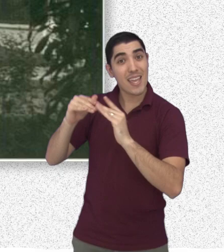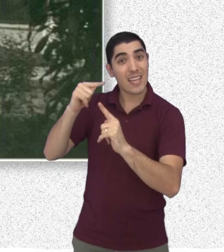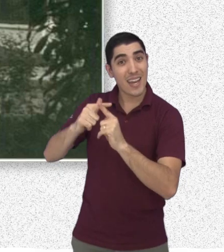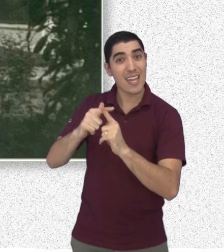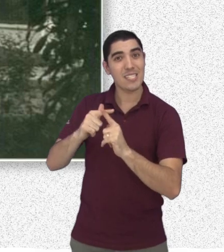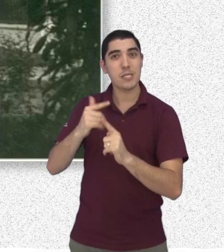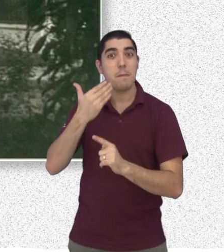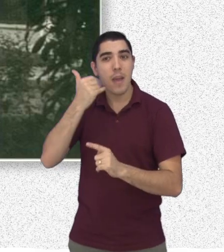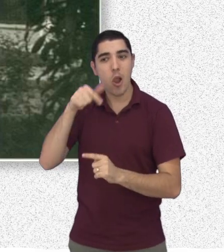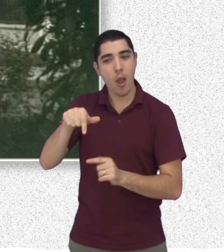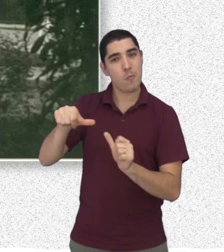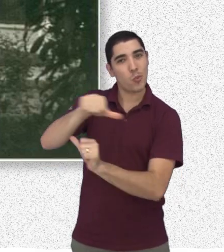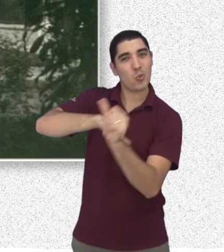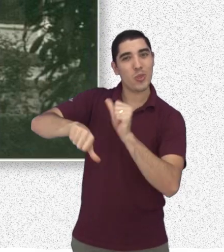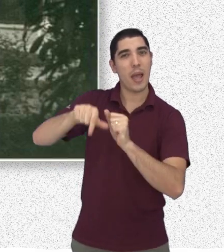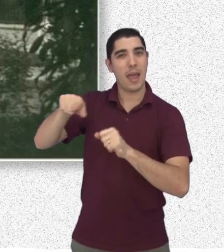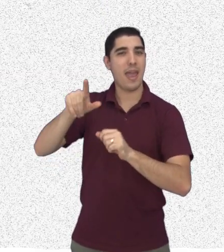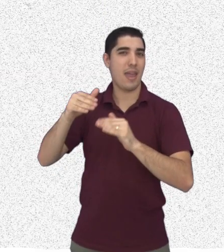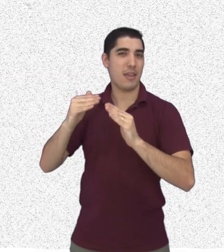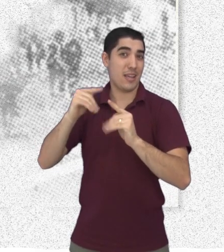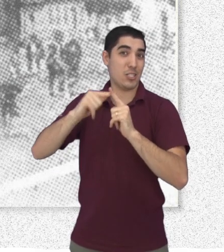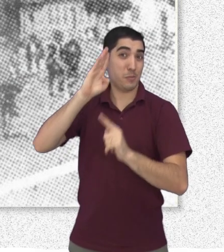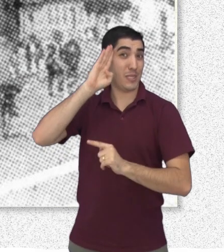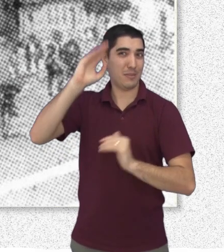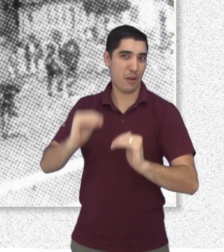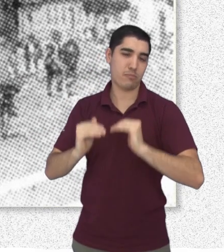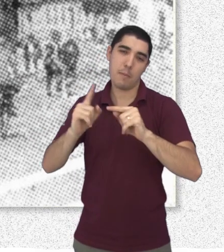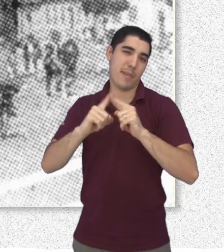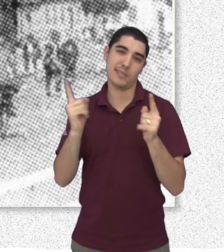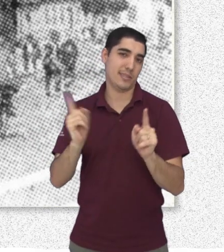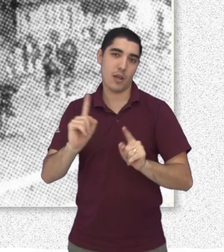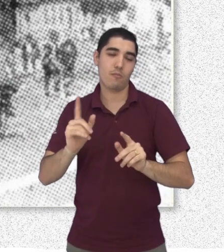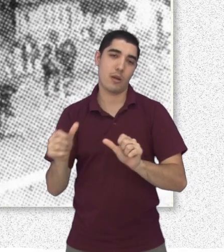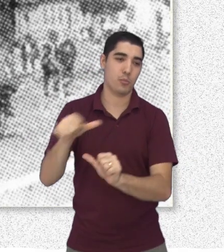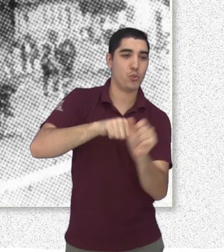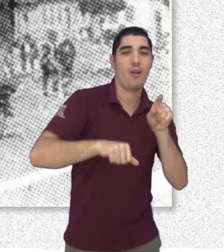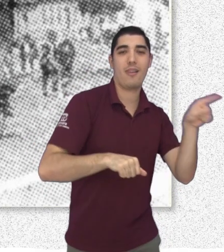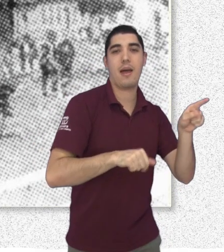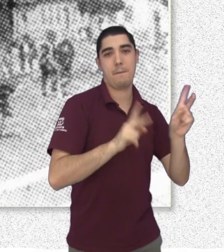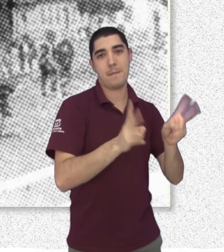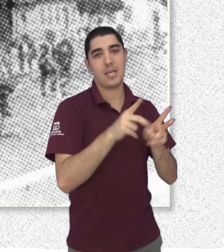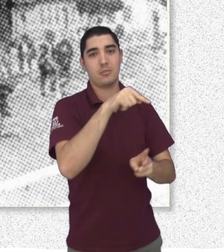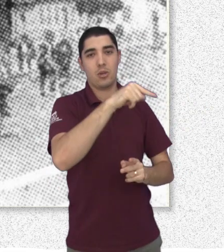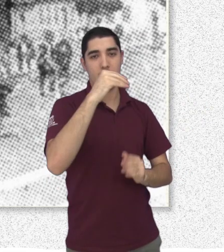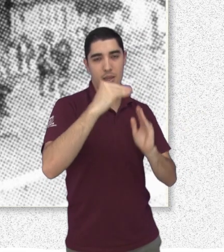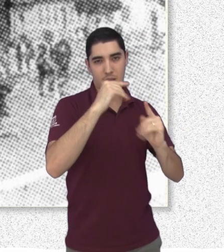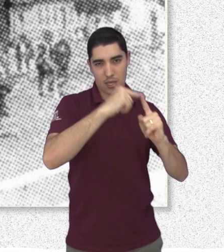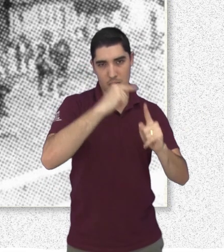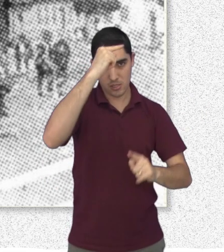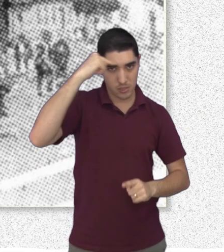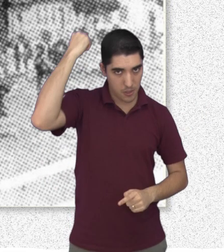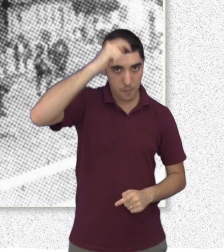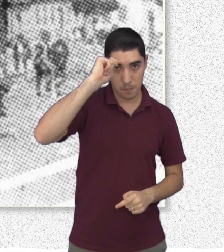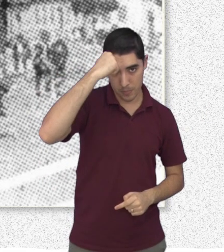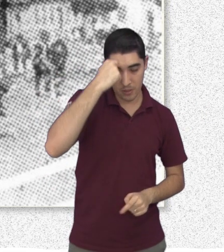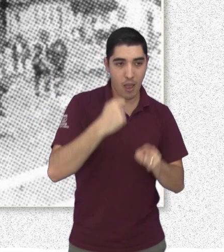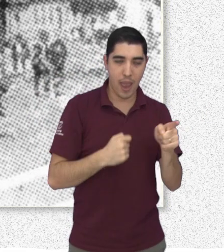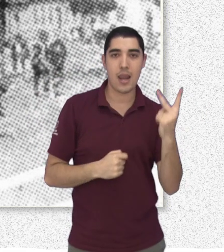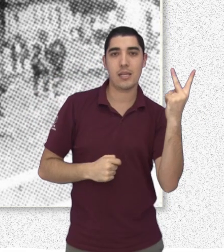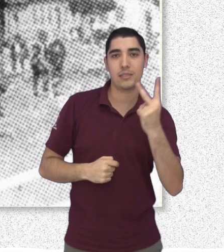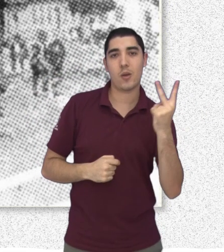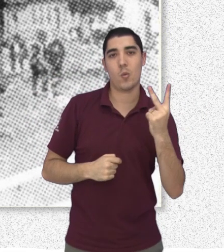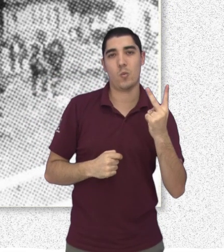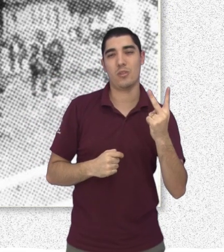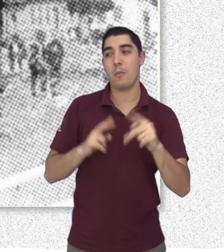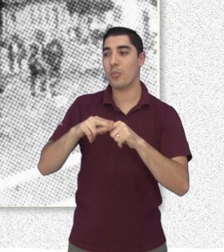sendo construída, mas eis que começa a ser construída lá onde hoje é a Praça Afonso Pena, por volta de 1876, com dinheiro de